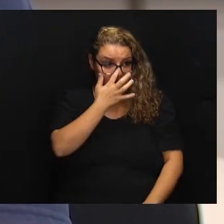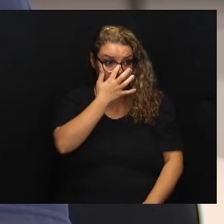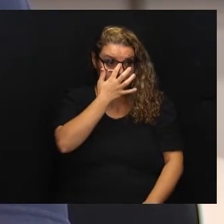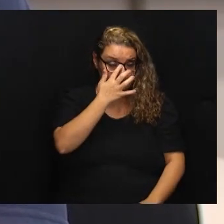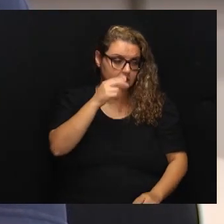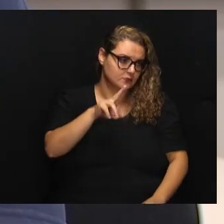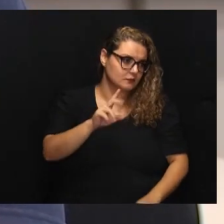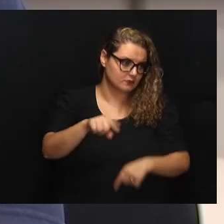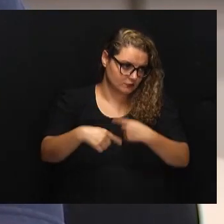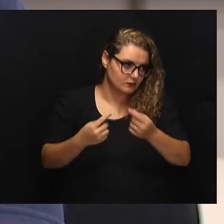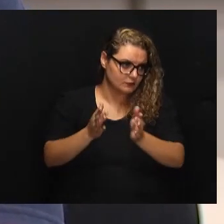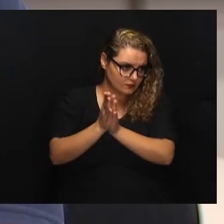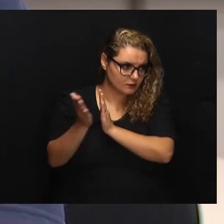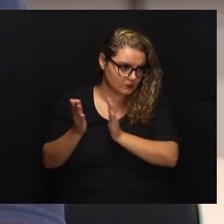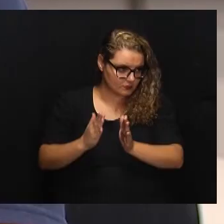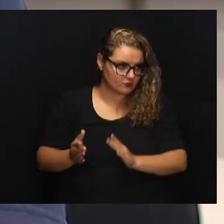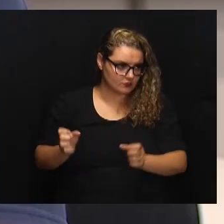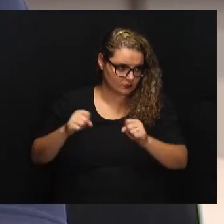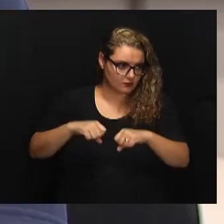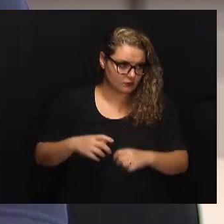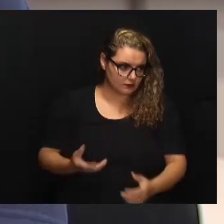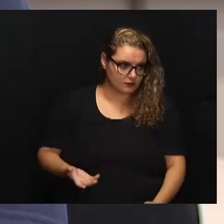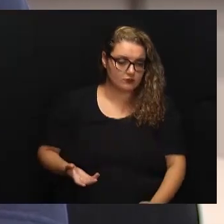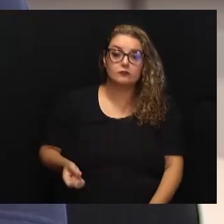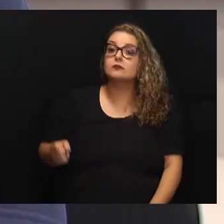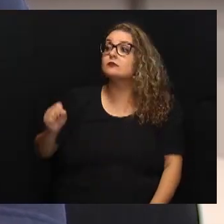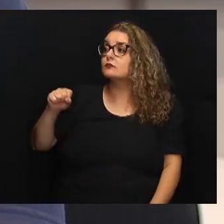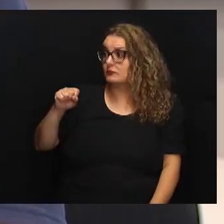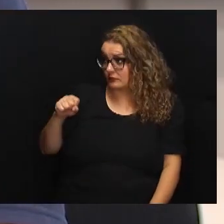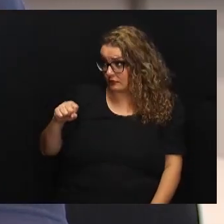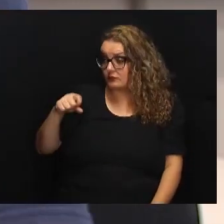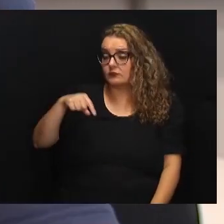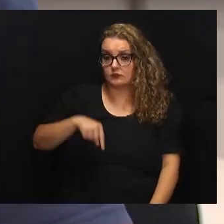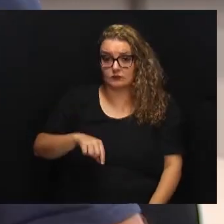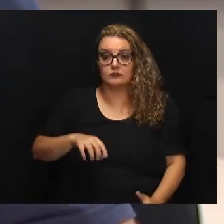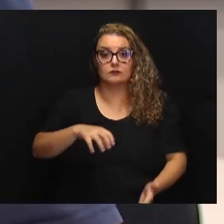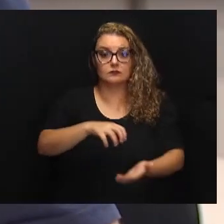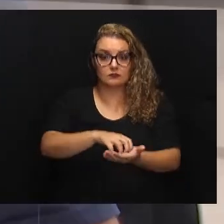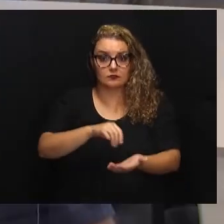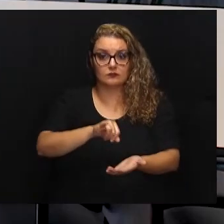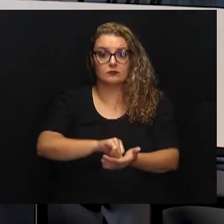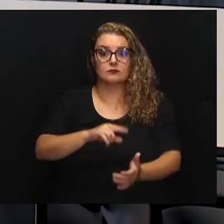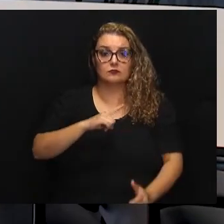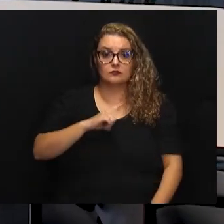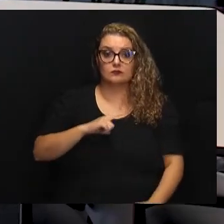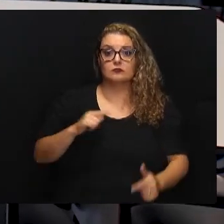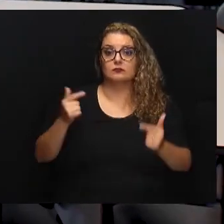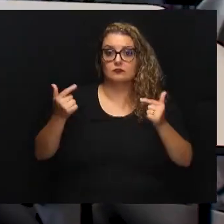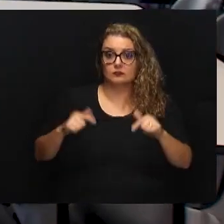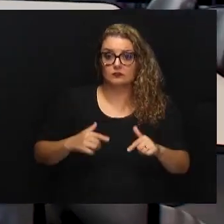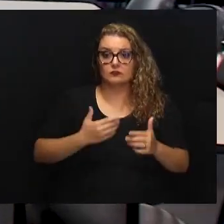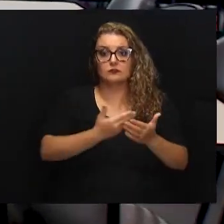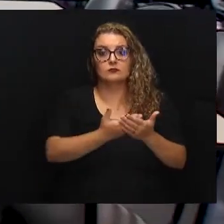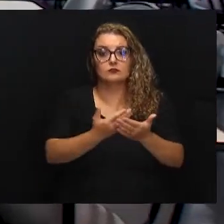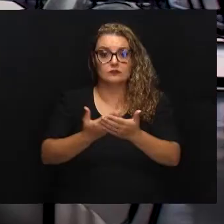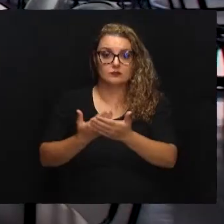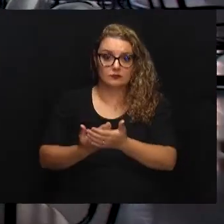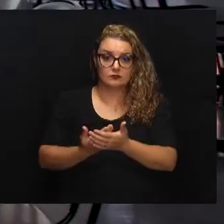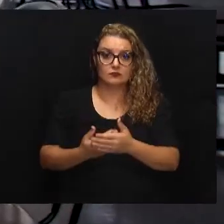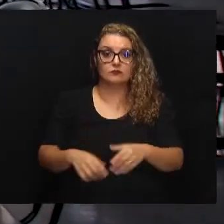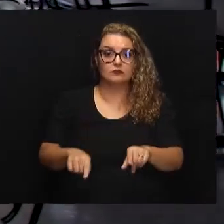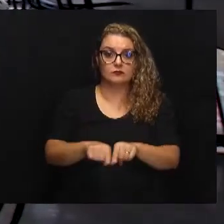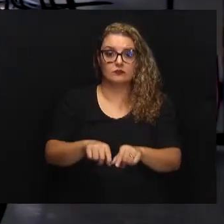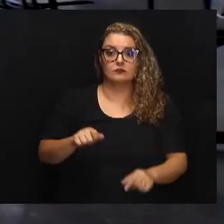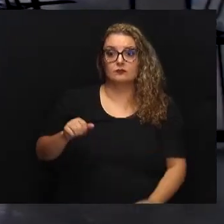Brasil. Eles encontram aqui em outras bibliotecas também, Gabriel? Sim, aqui na biblioteca que fica no centro, a gente tem